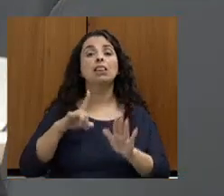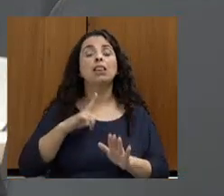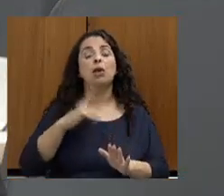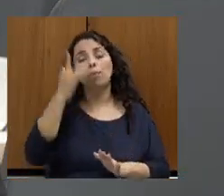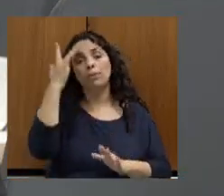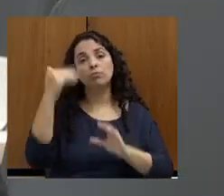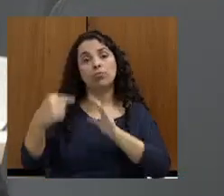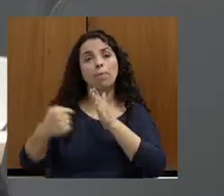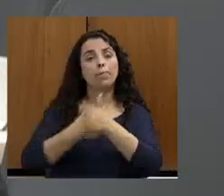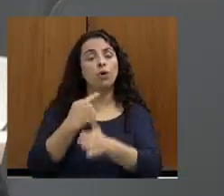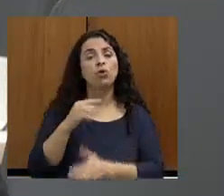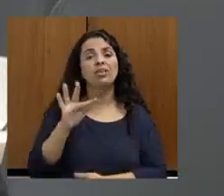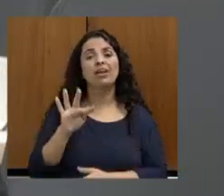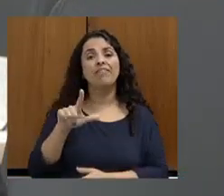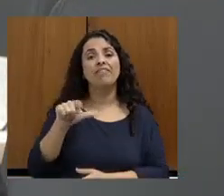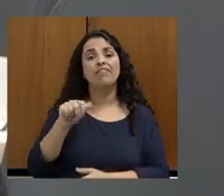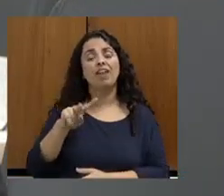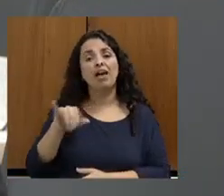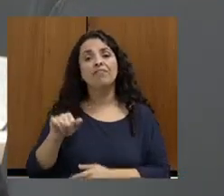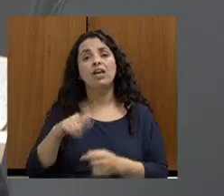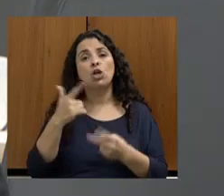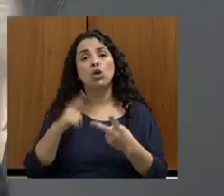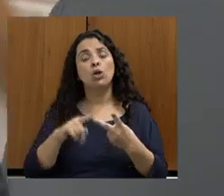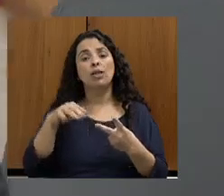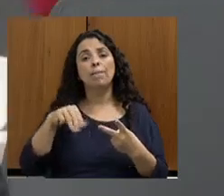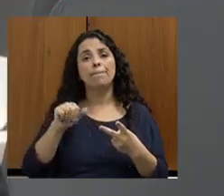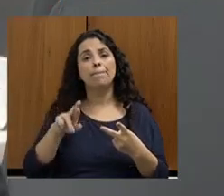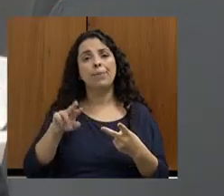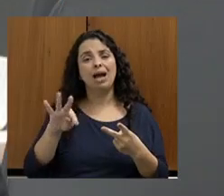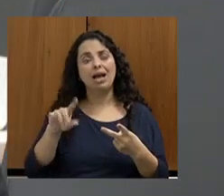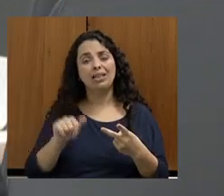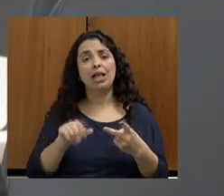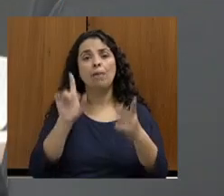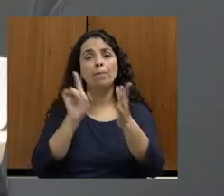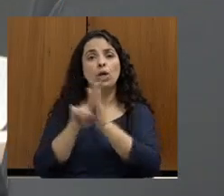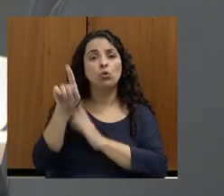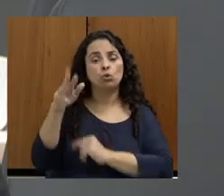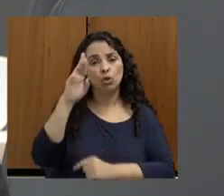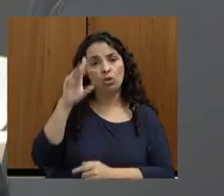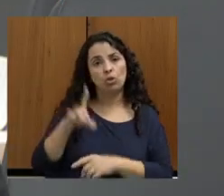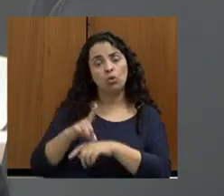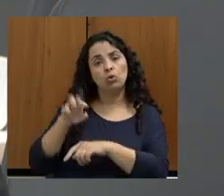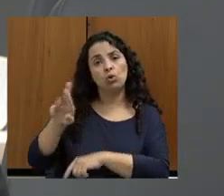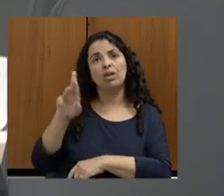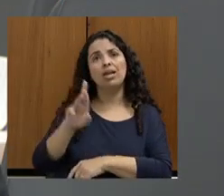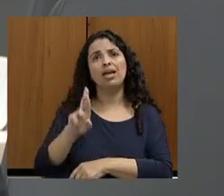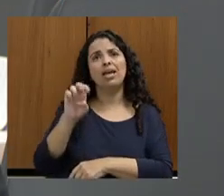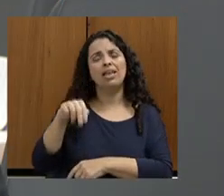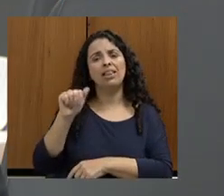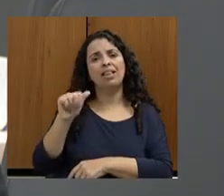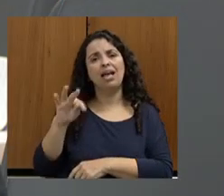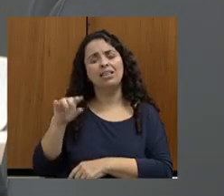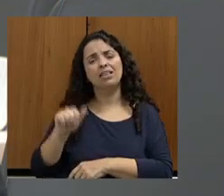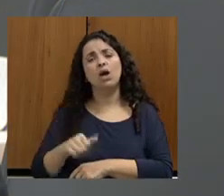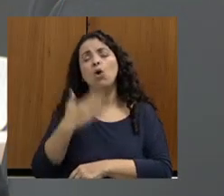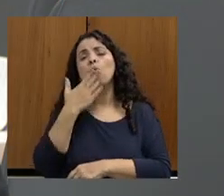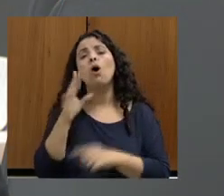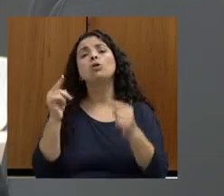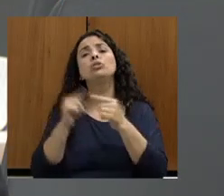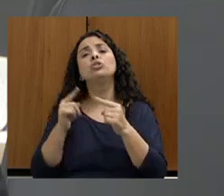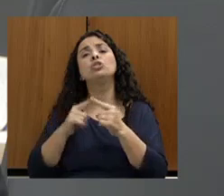pedagogia, e a Marta, pedagoga, é uma pergunta para a doutora Renata, que tipo de responsabilização